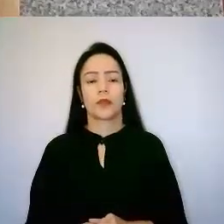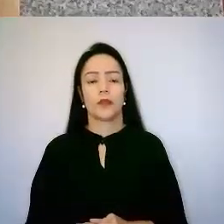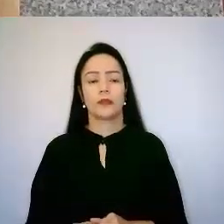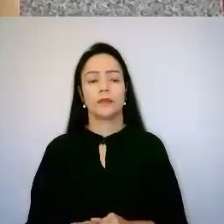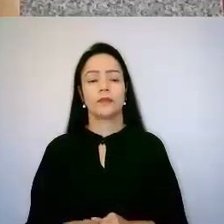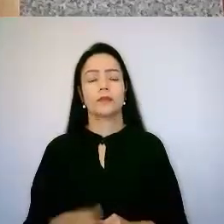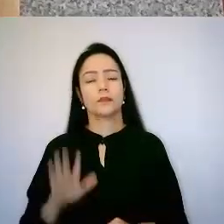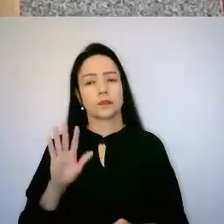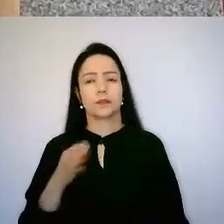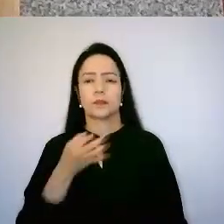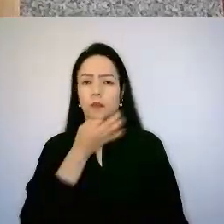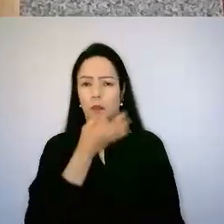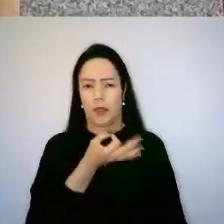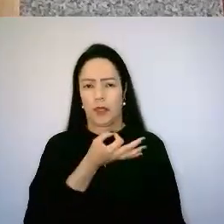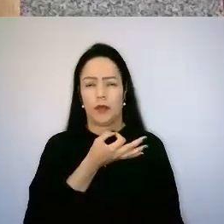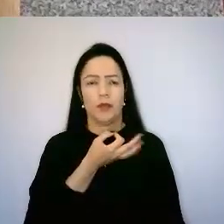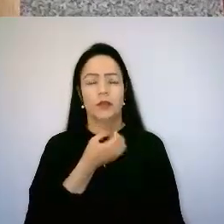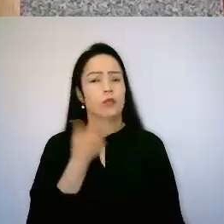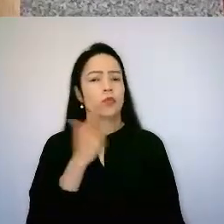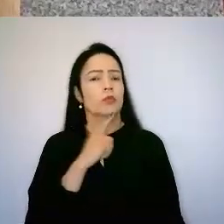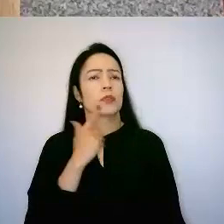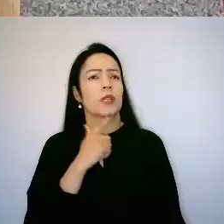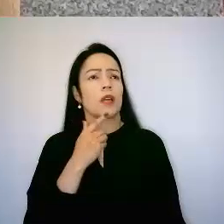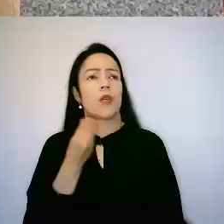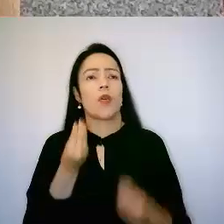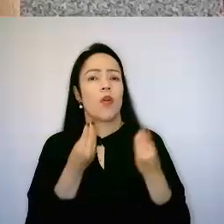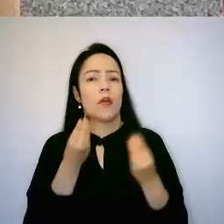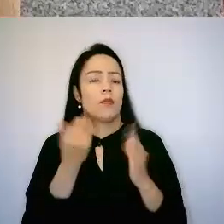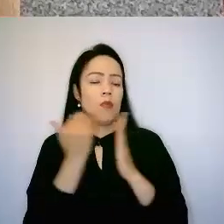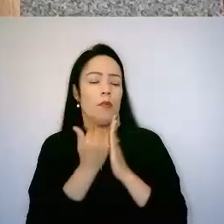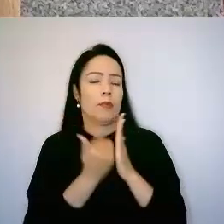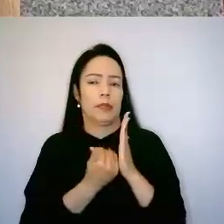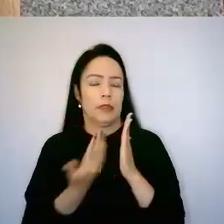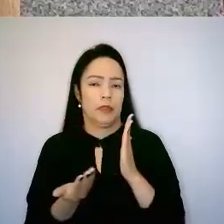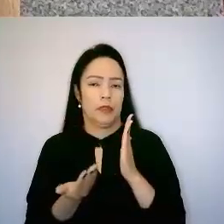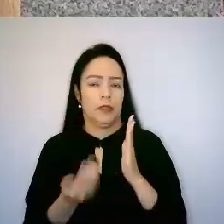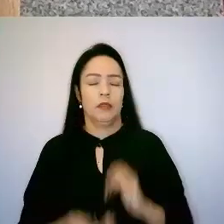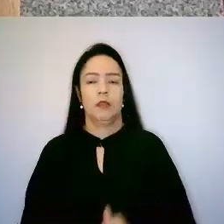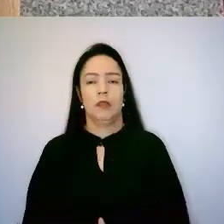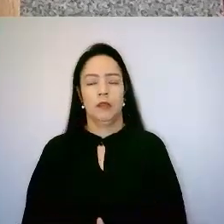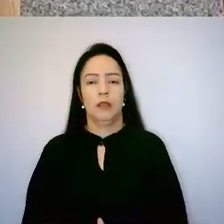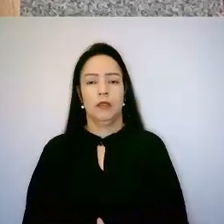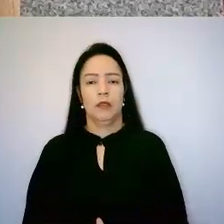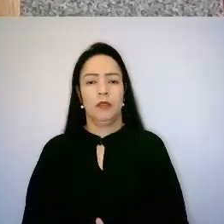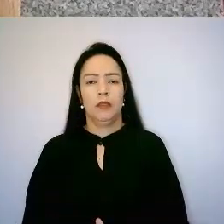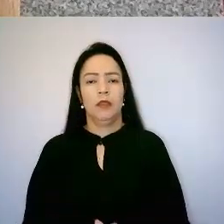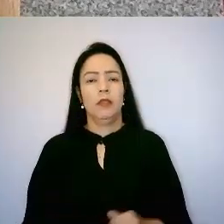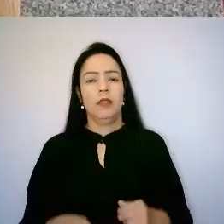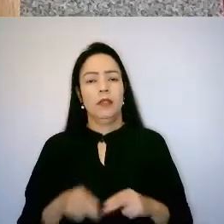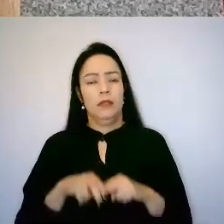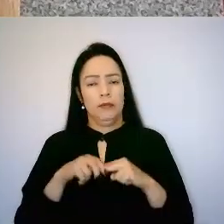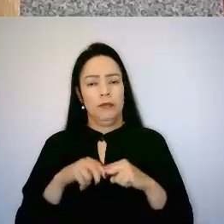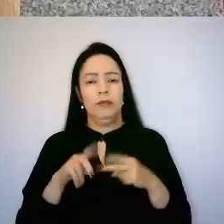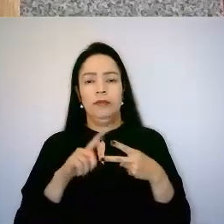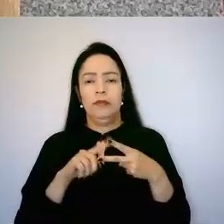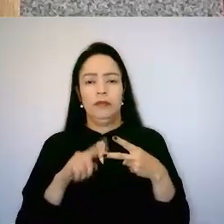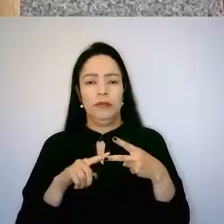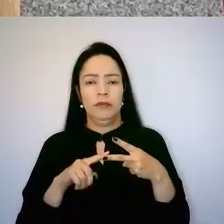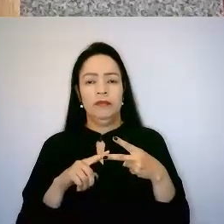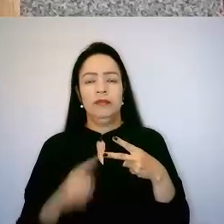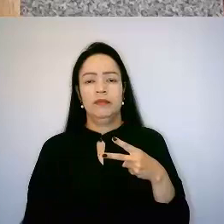não há que se falar em não cumprimento desse requisito isso por duas razões bastante simples